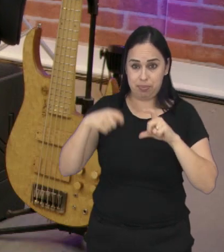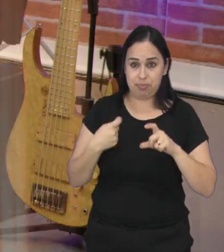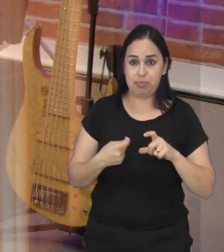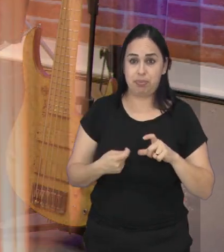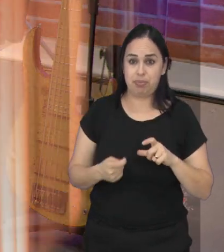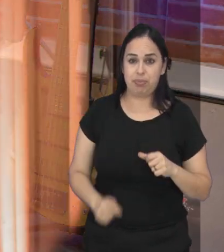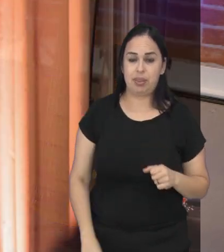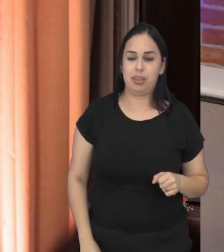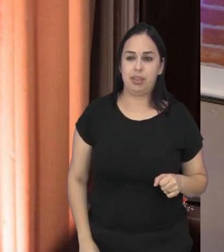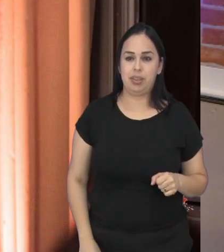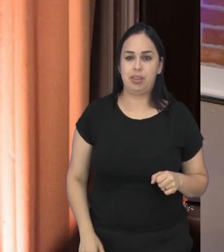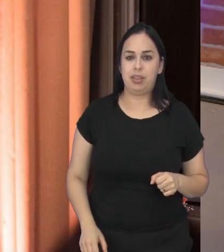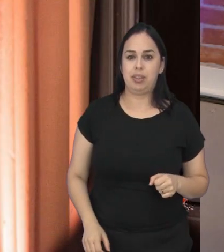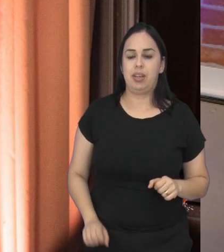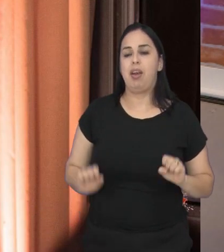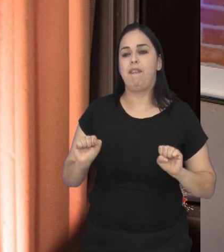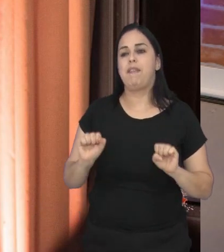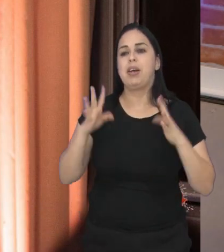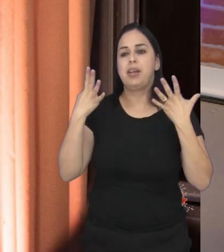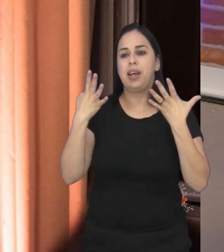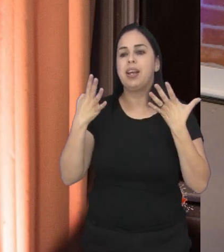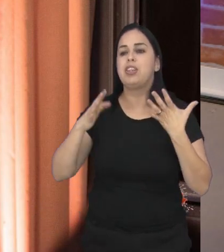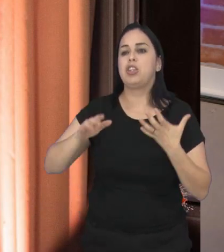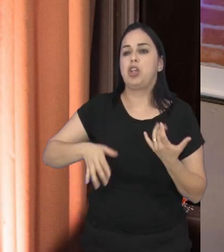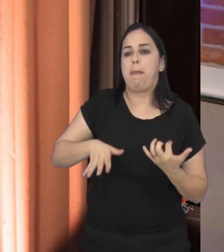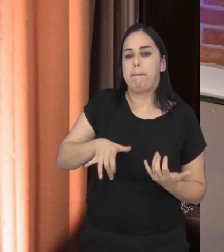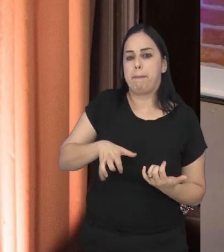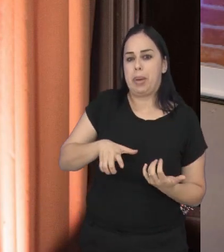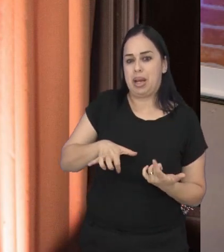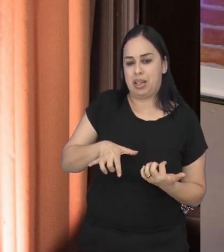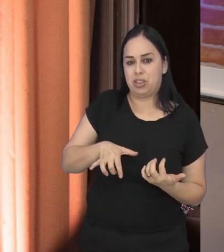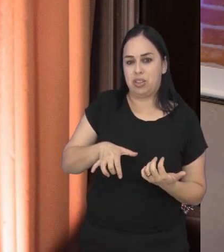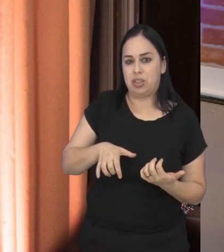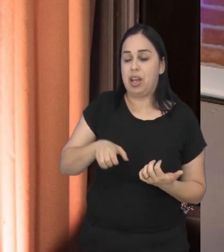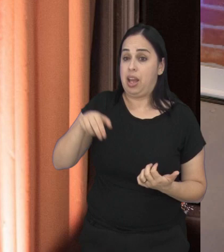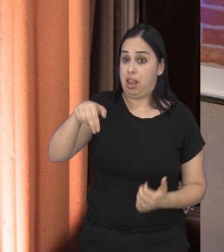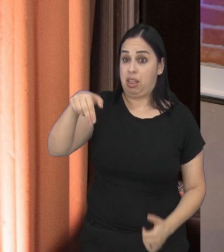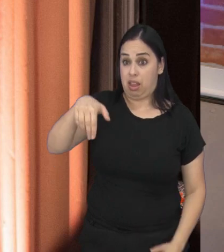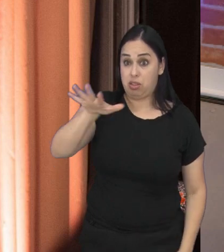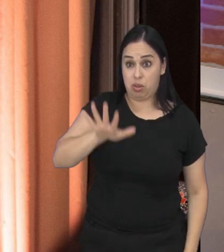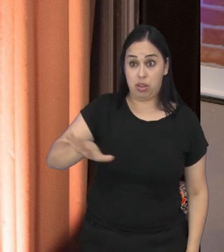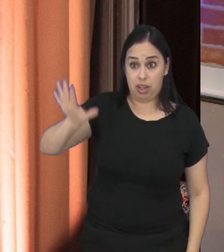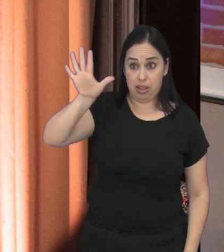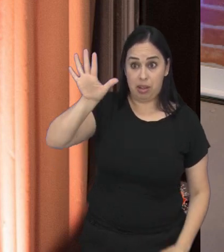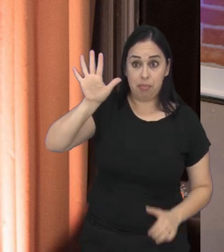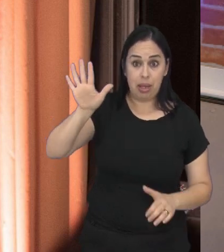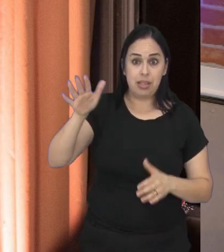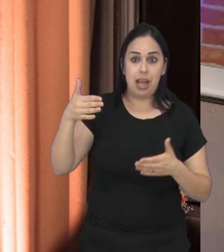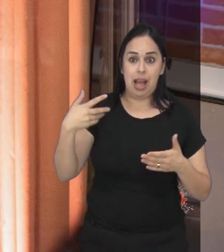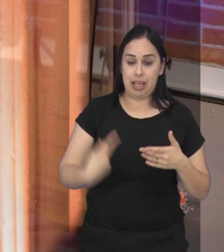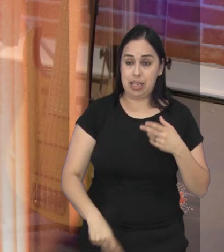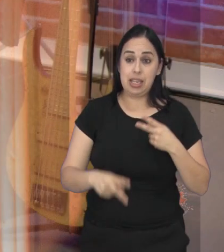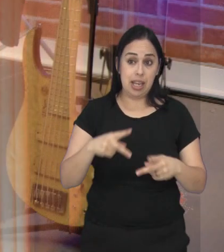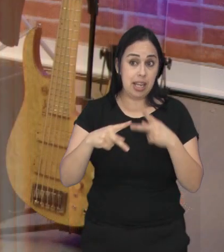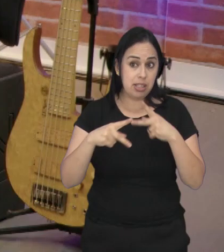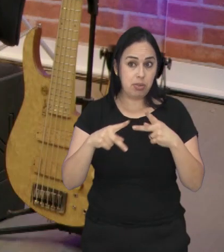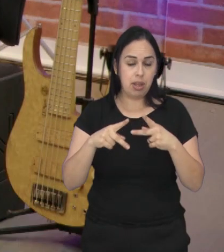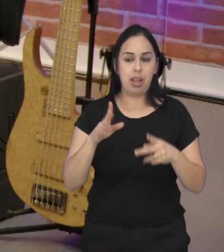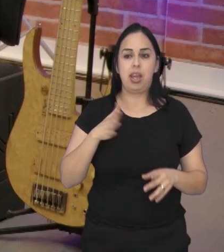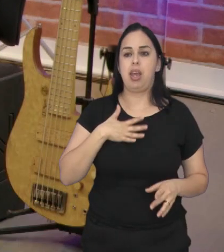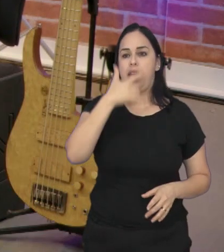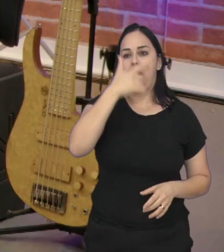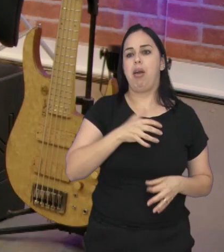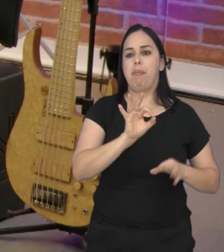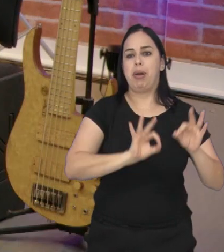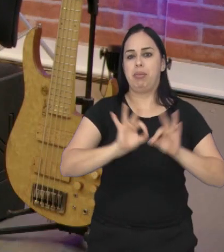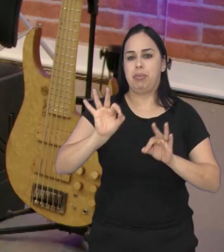pouco, né? Entendeu? Isso aí é um festival de baixo que a gente faz aqui em São José. É um festival nacional, né? E em São José sou eu que organizo. Isso aí